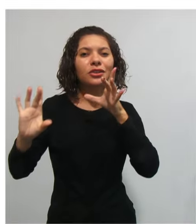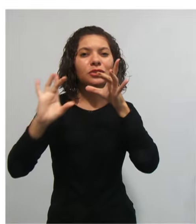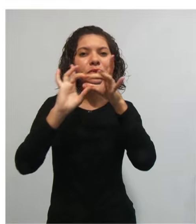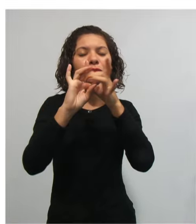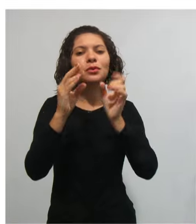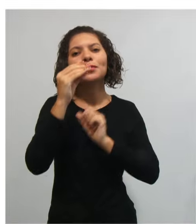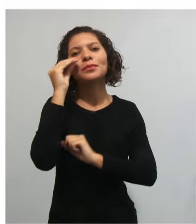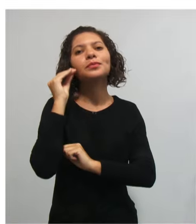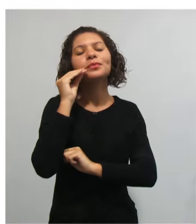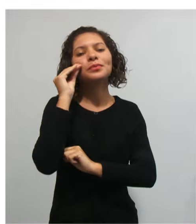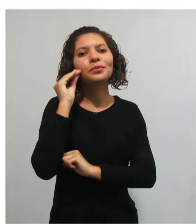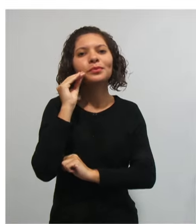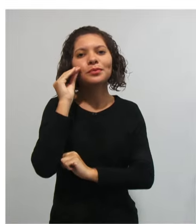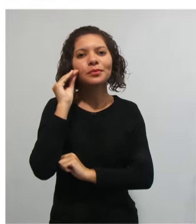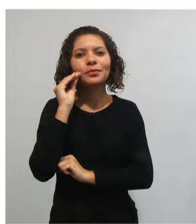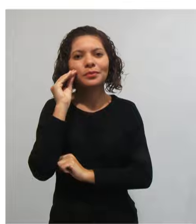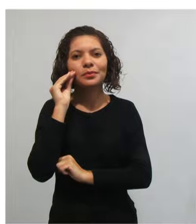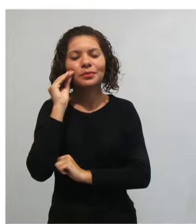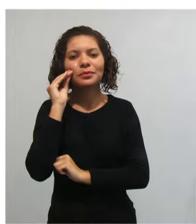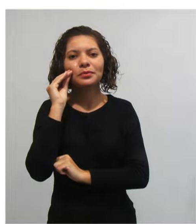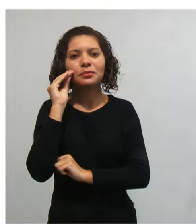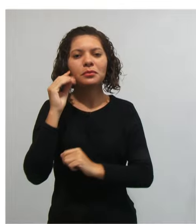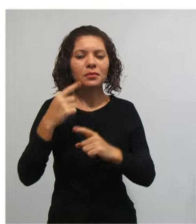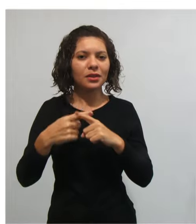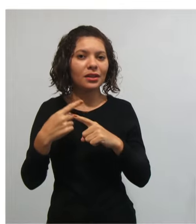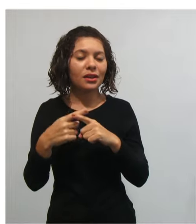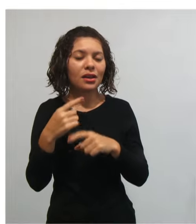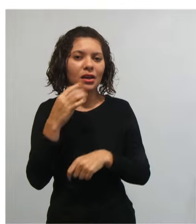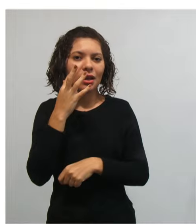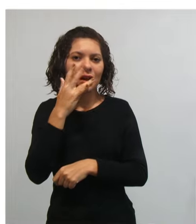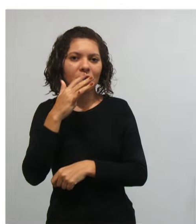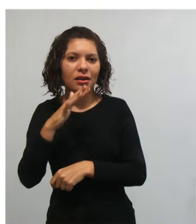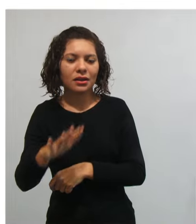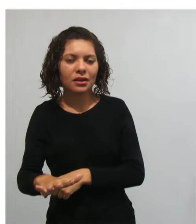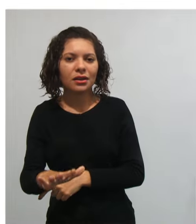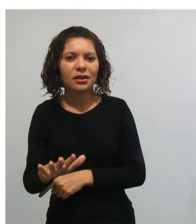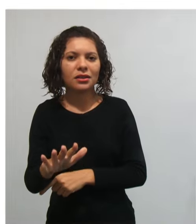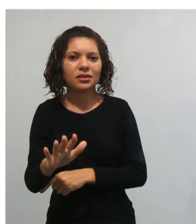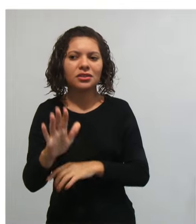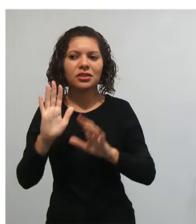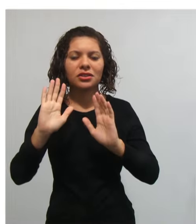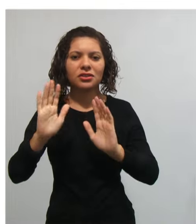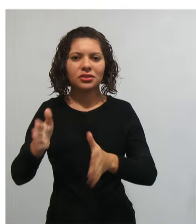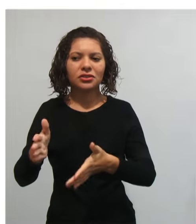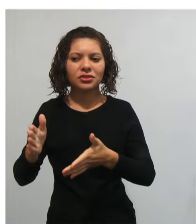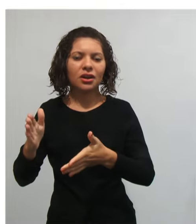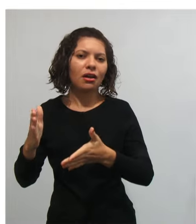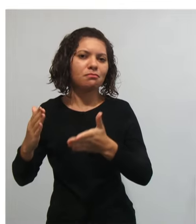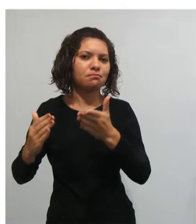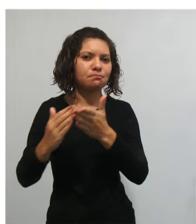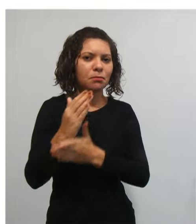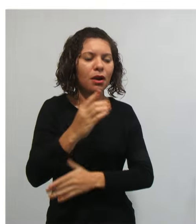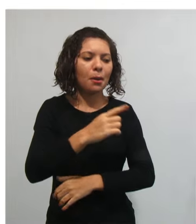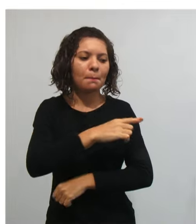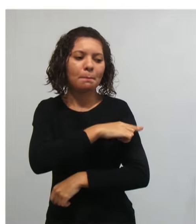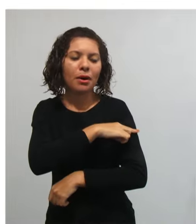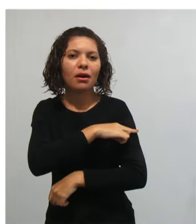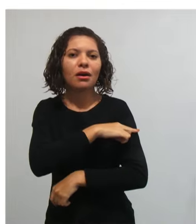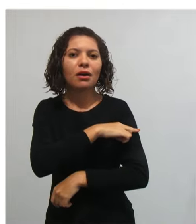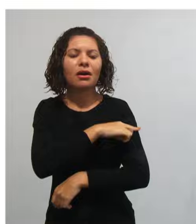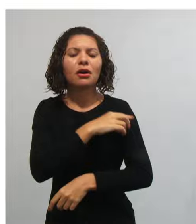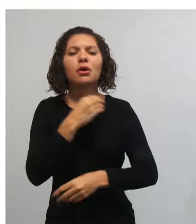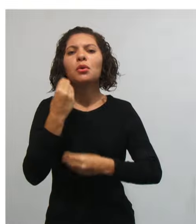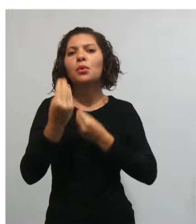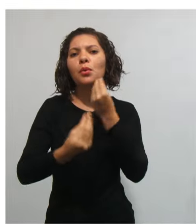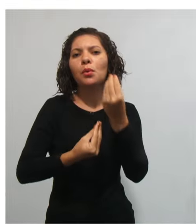lúdicas articular experiências com a educação infantil porque a criança do primeiro ano do ensino fundamental acabou de